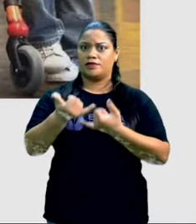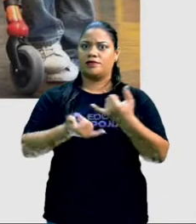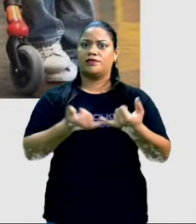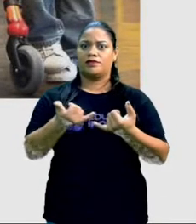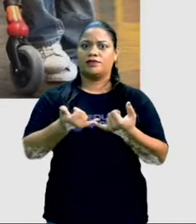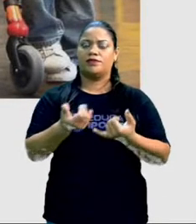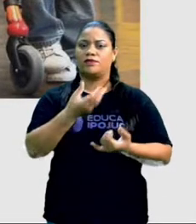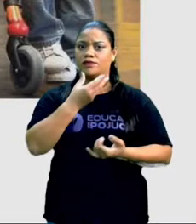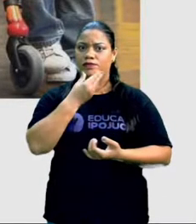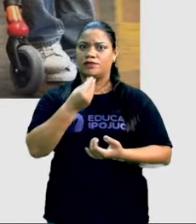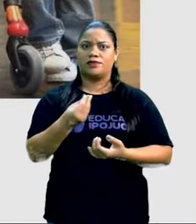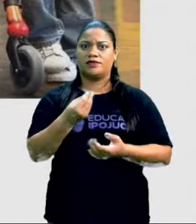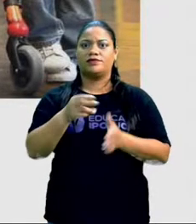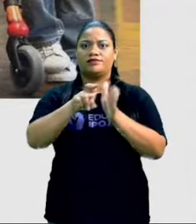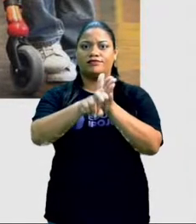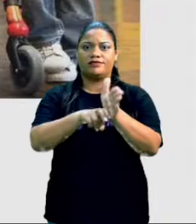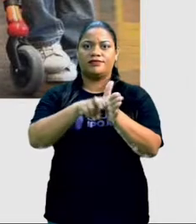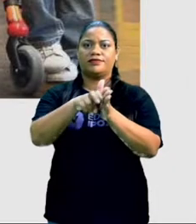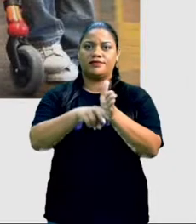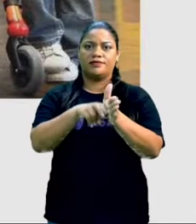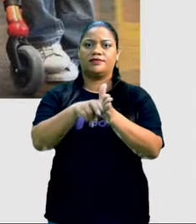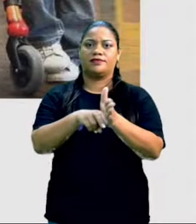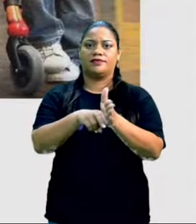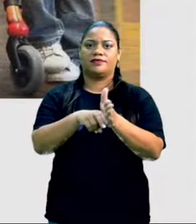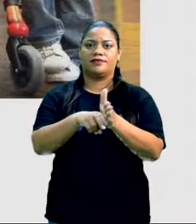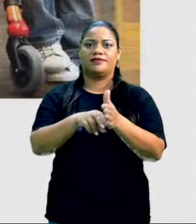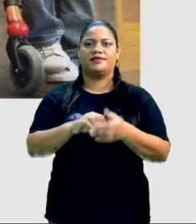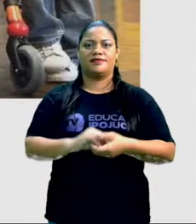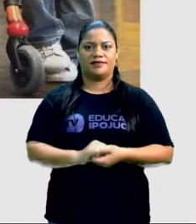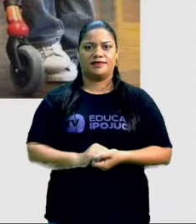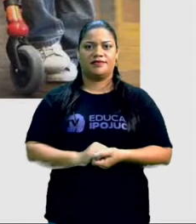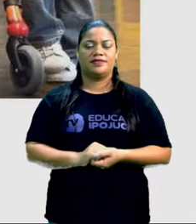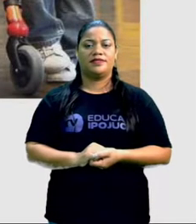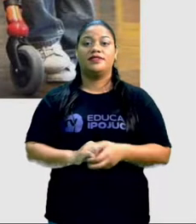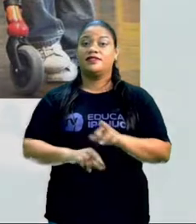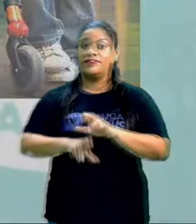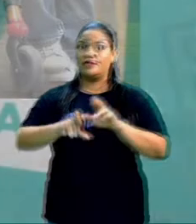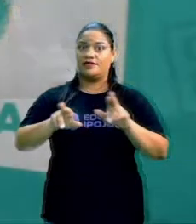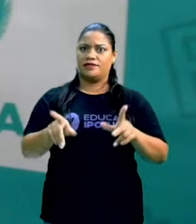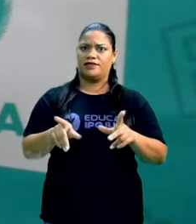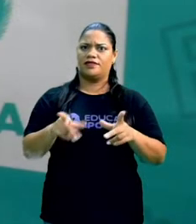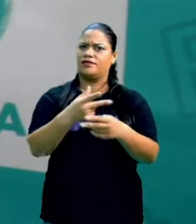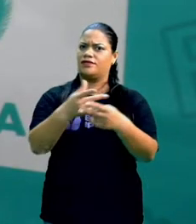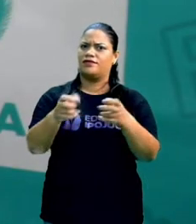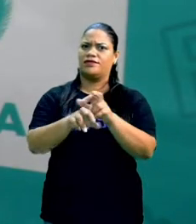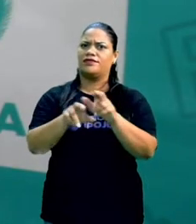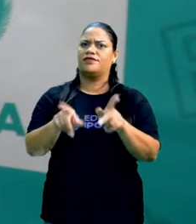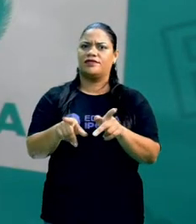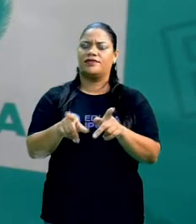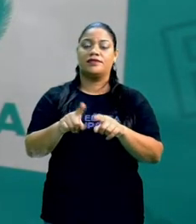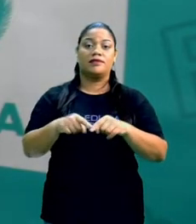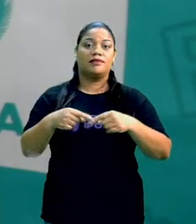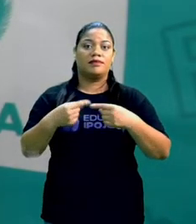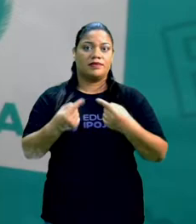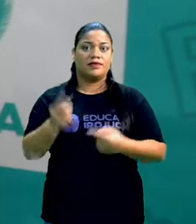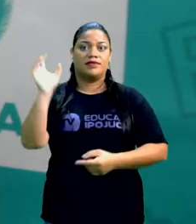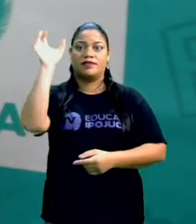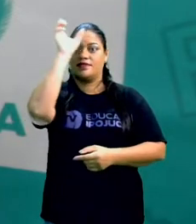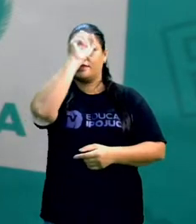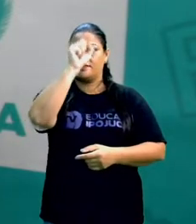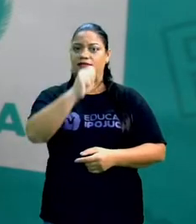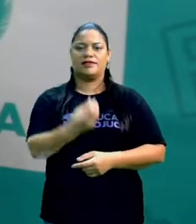que ele é cadeirante. Então isso é uma diversidade para eles, né? Algo diferente, mas ele está